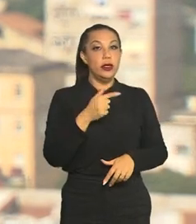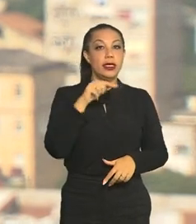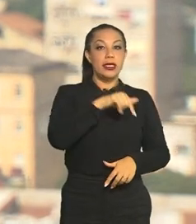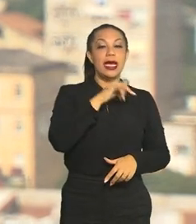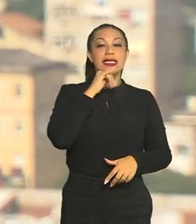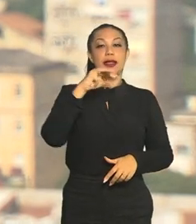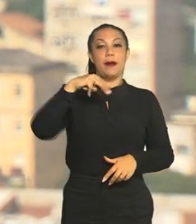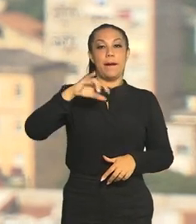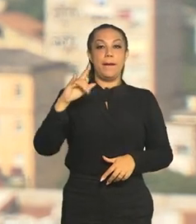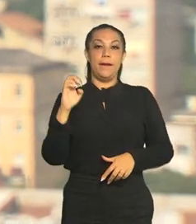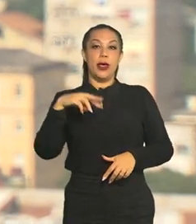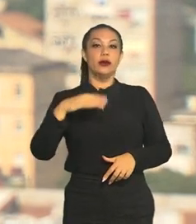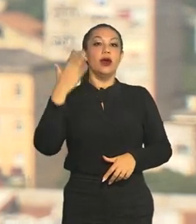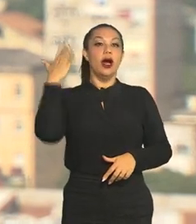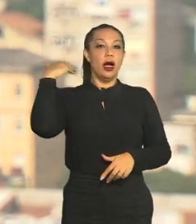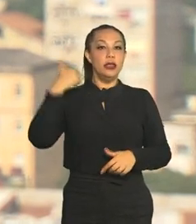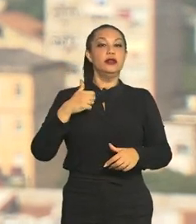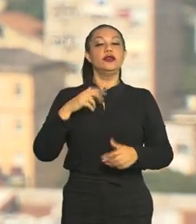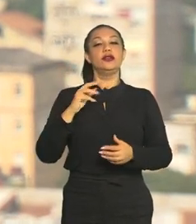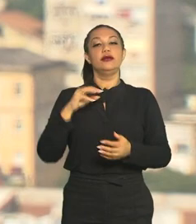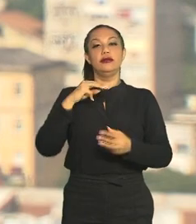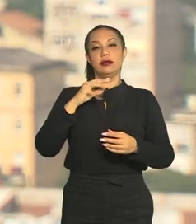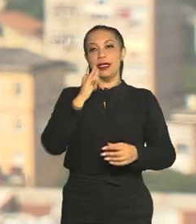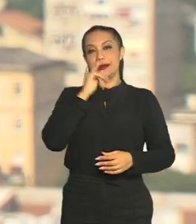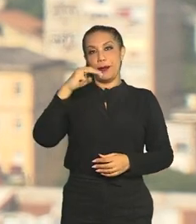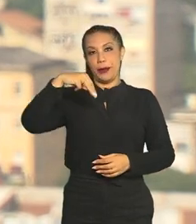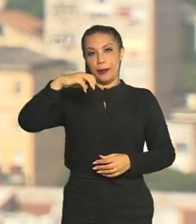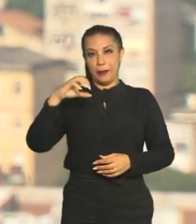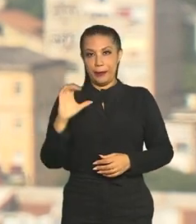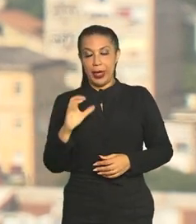sido praticados quando Milton Ribeiro esteve à frente do MEC o que ele né